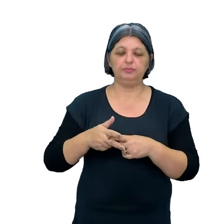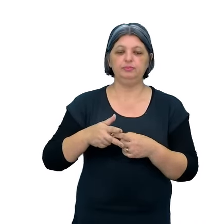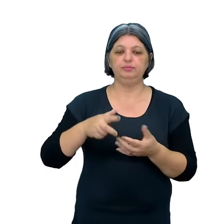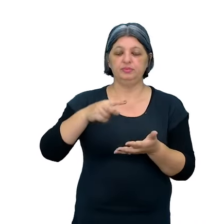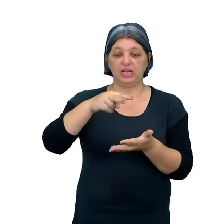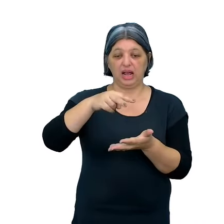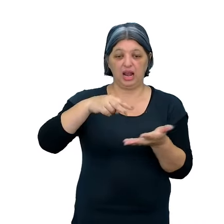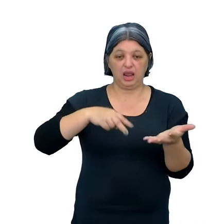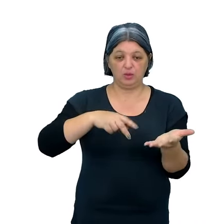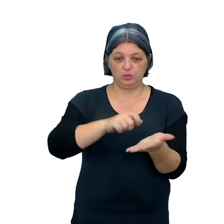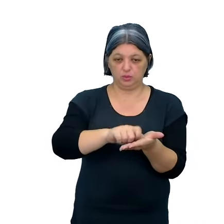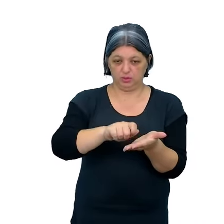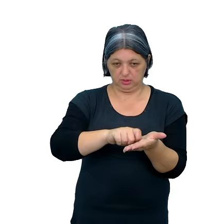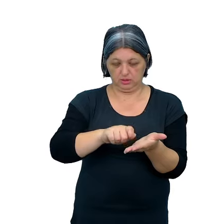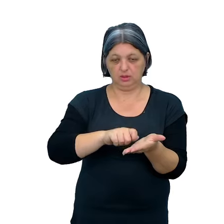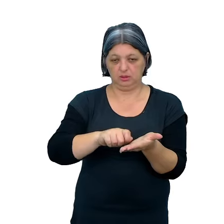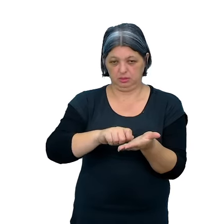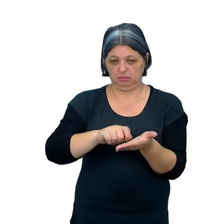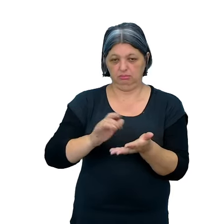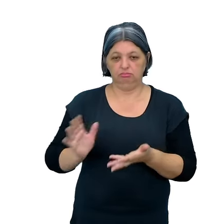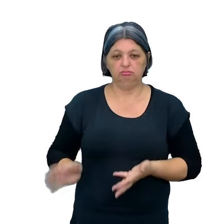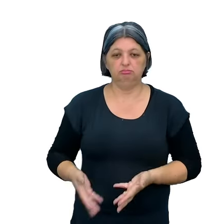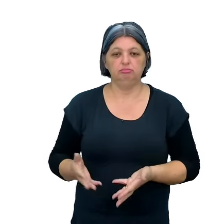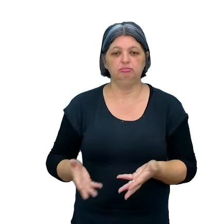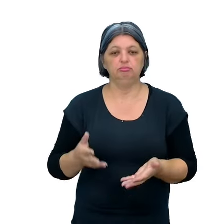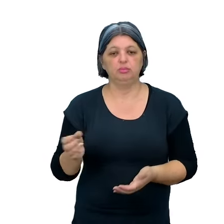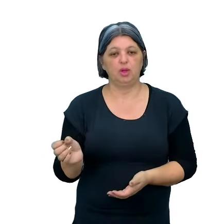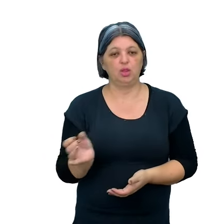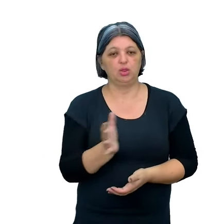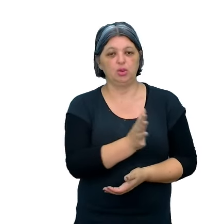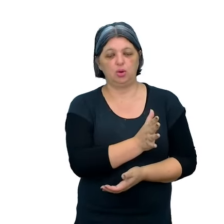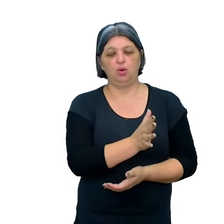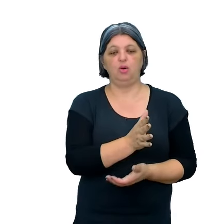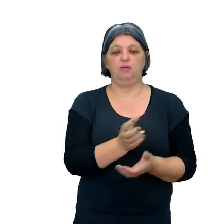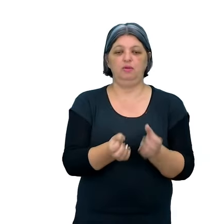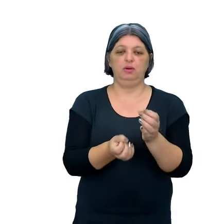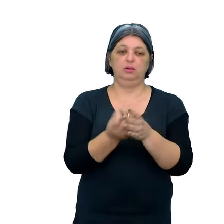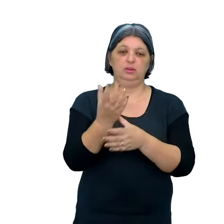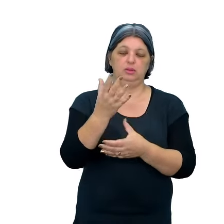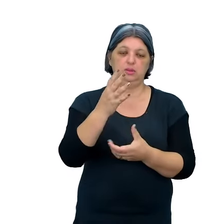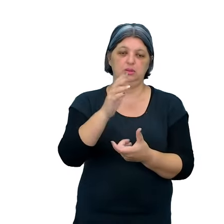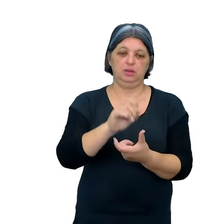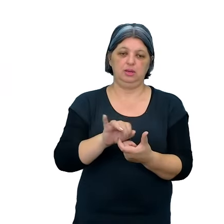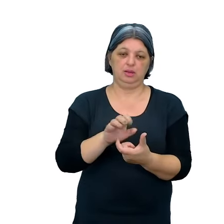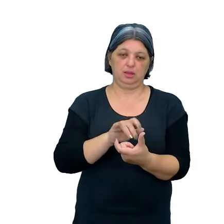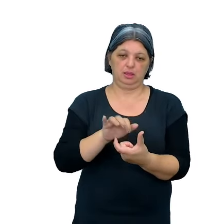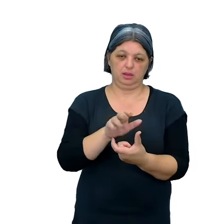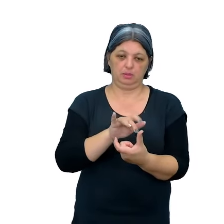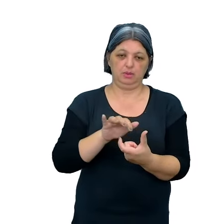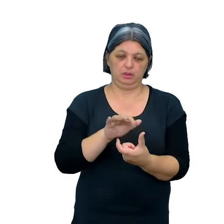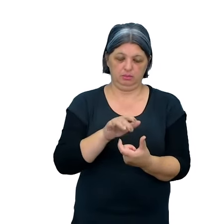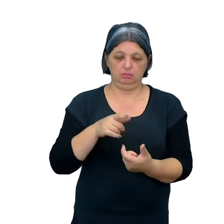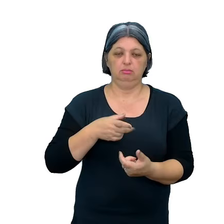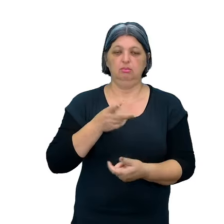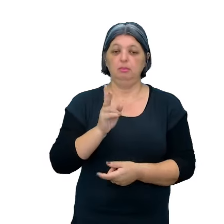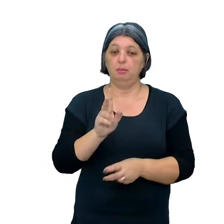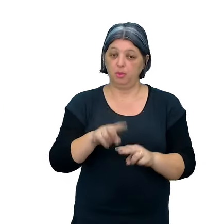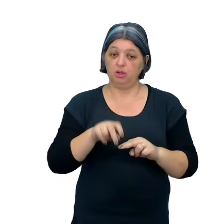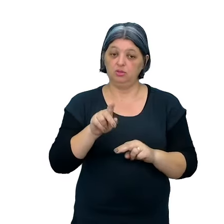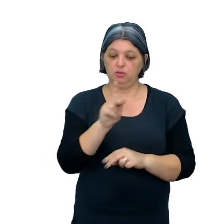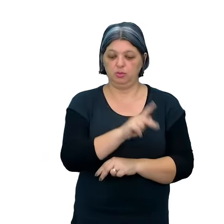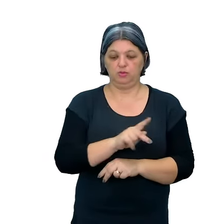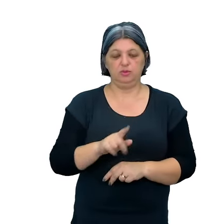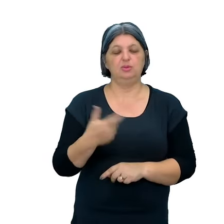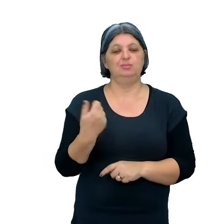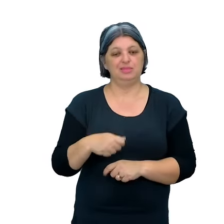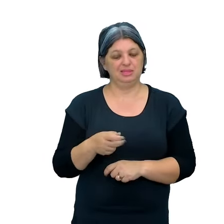e escrita impulsionaram, então, novos letramentos. Por isso que o professor ele precisa constantemente